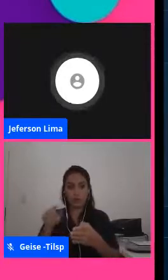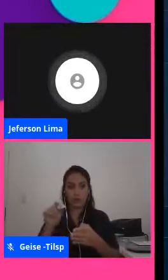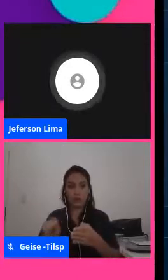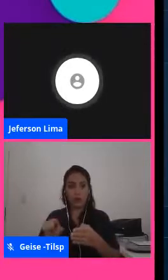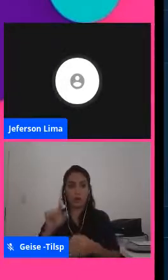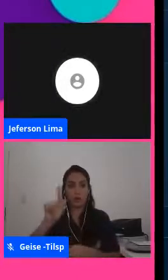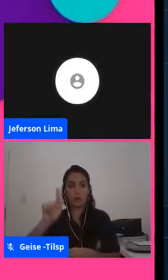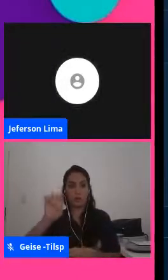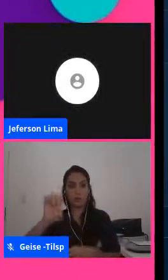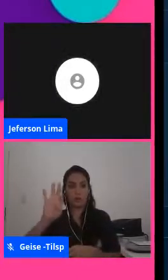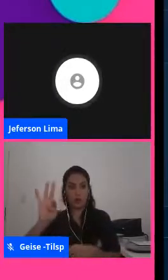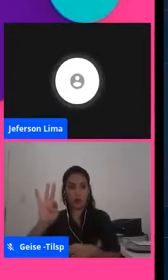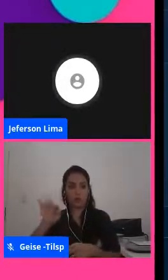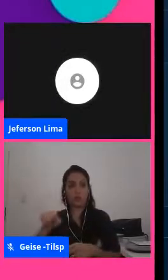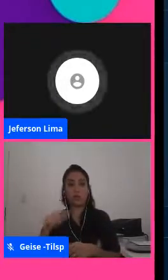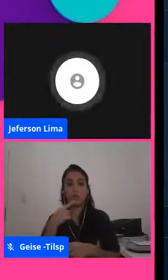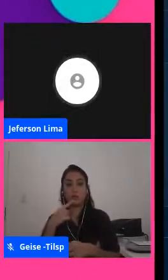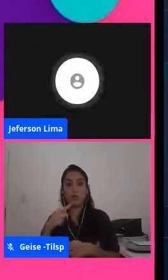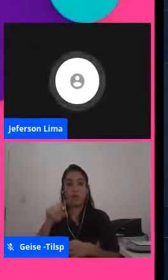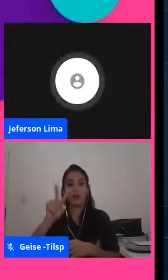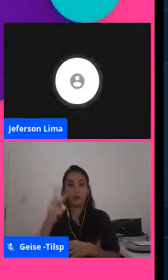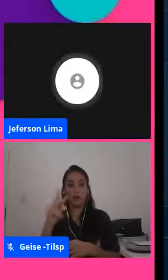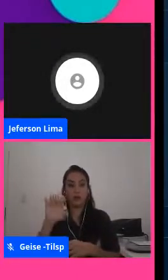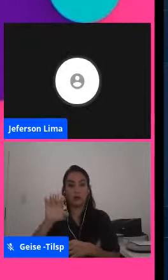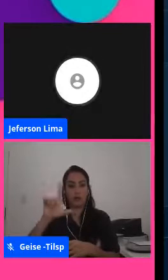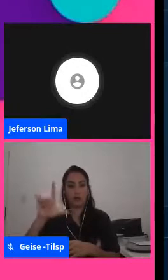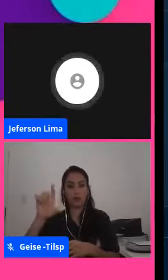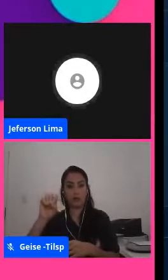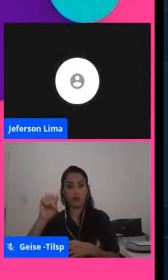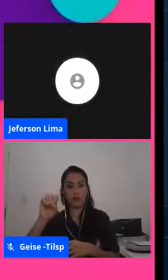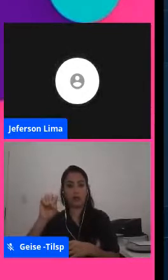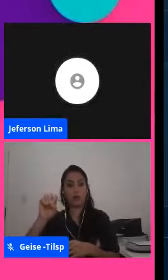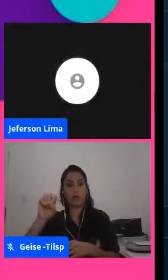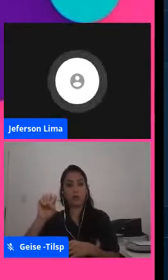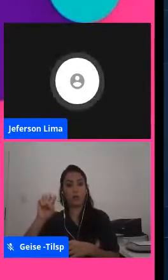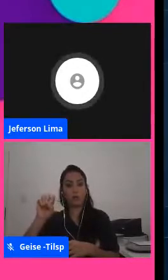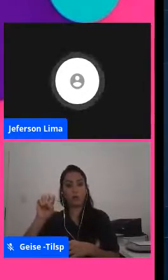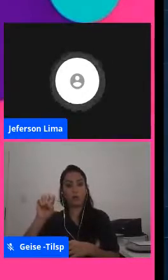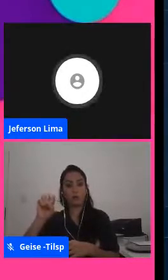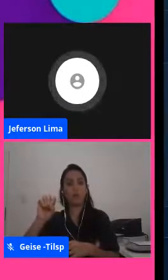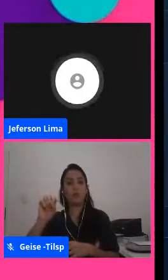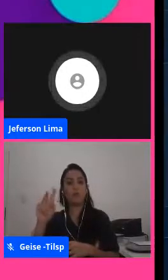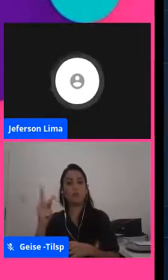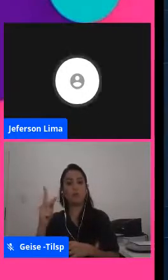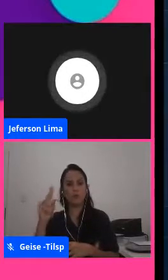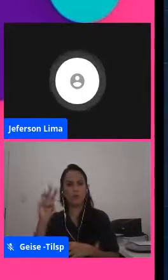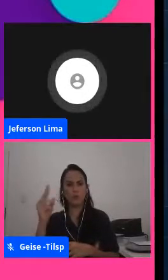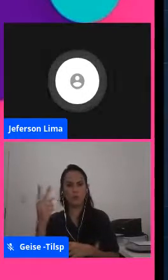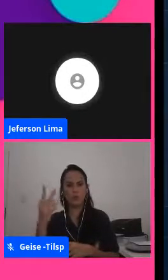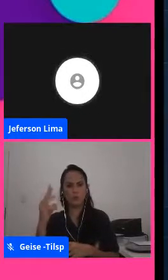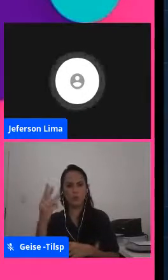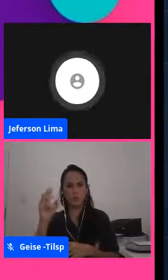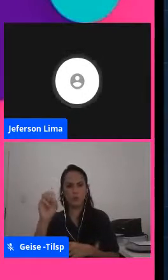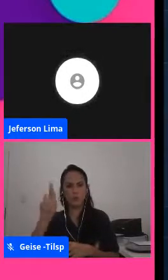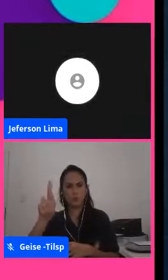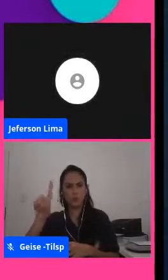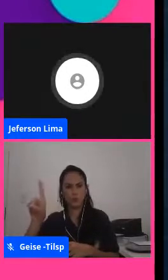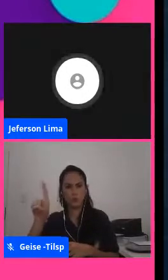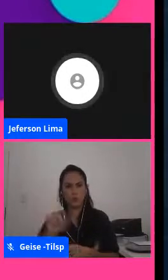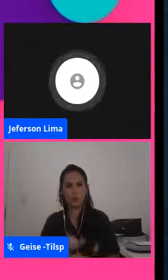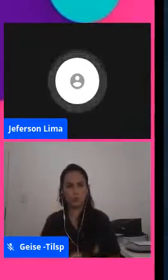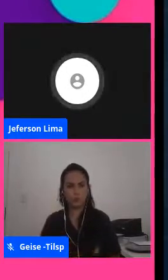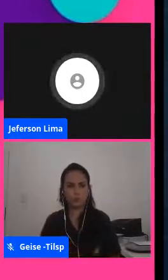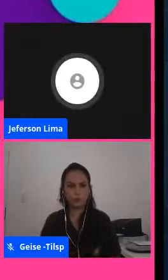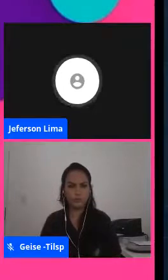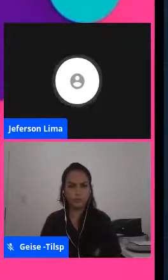um hello world. Como é que a gente faz o hello world do Firebase? E aqui ele já diz nossas regras, nossas instruções, né? A gente